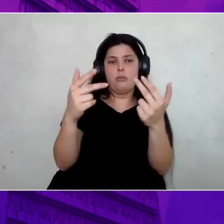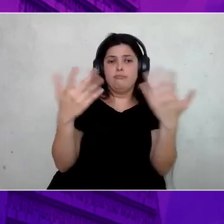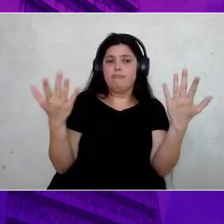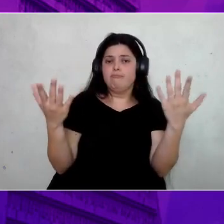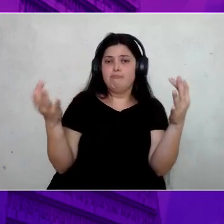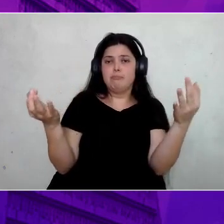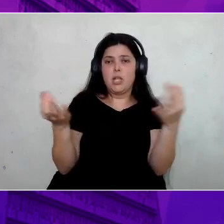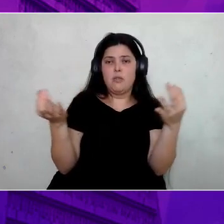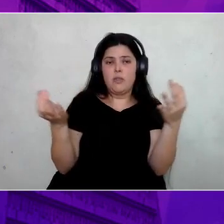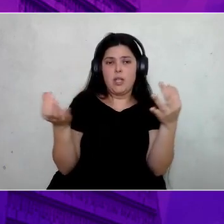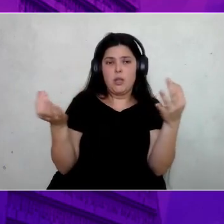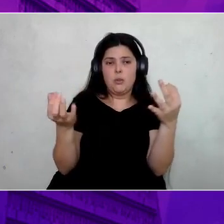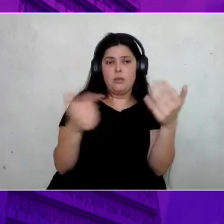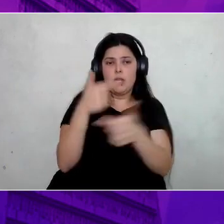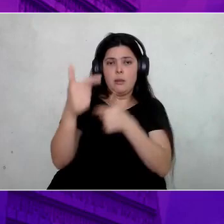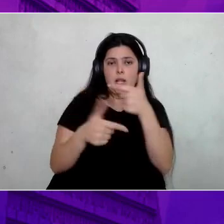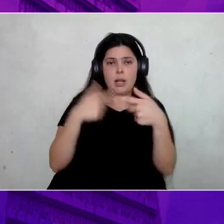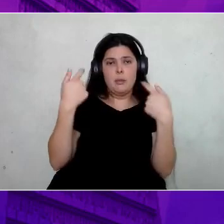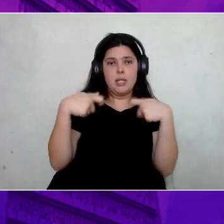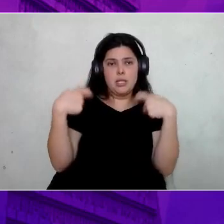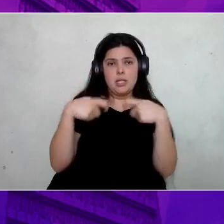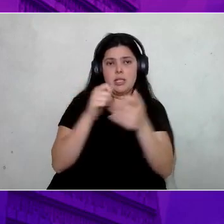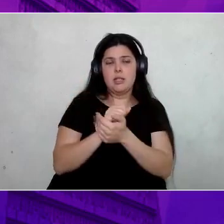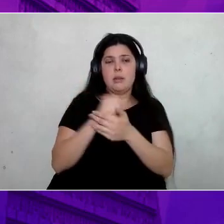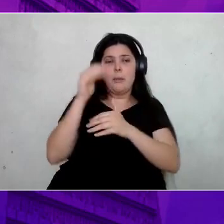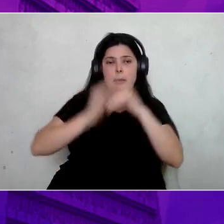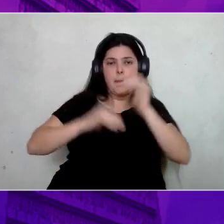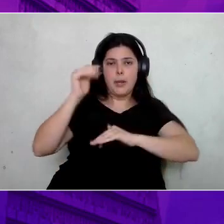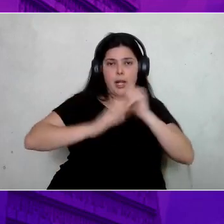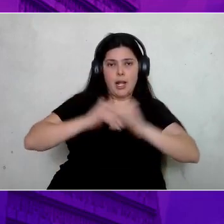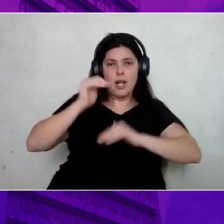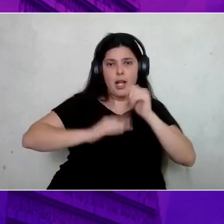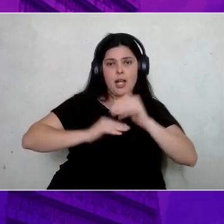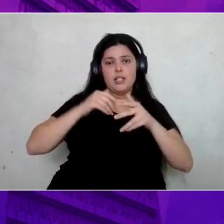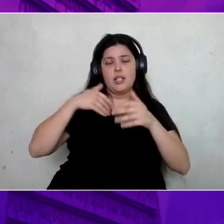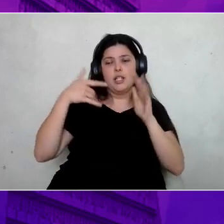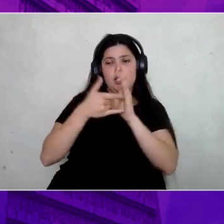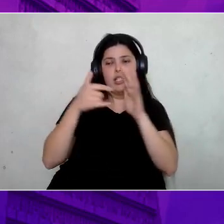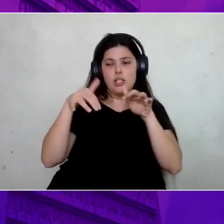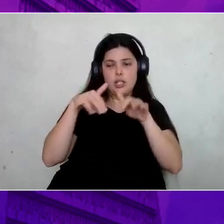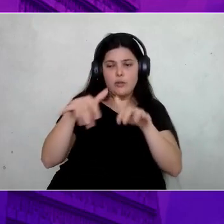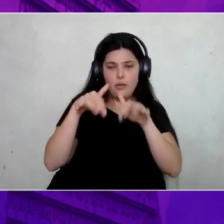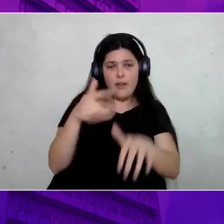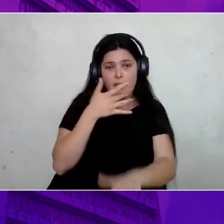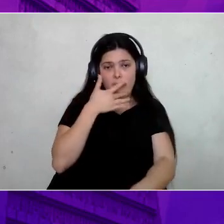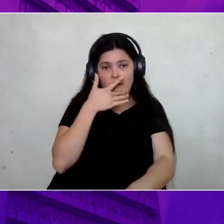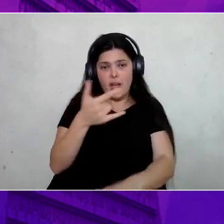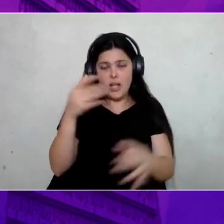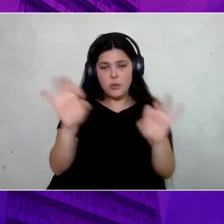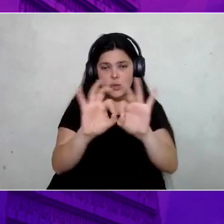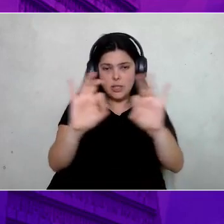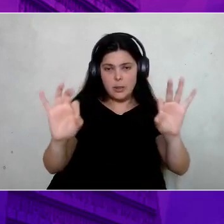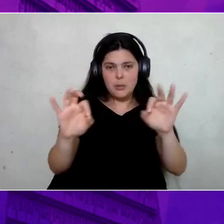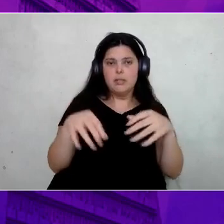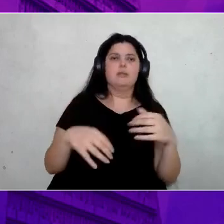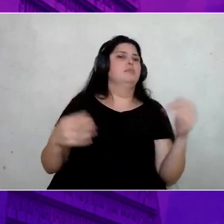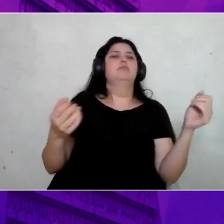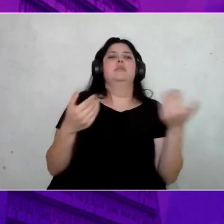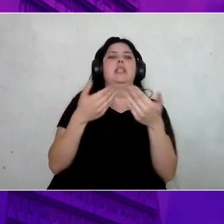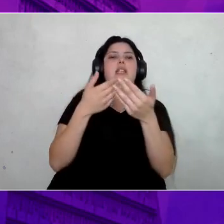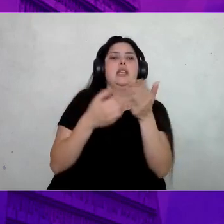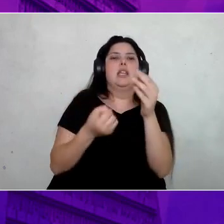vamos trabalhar. É só colocar a mão na massa, botar o povo para desenvolver, tudo fácil, tudo simples, e a gente lança em 2